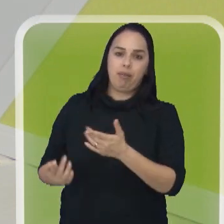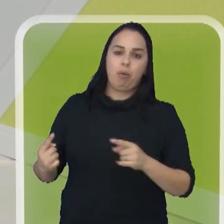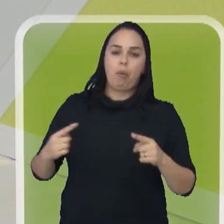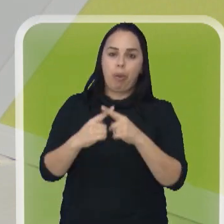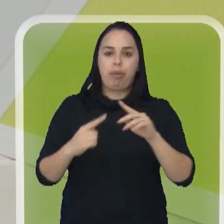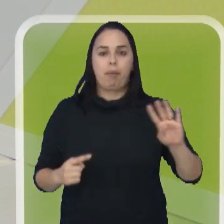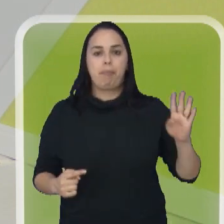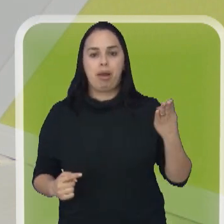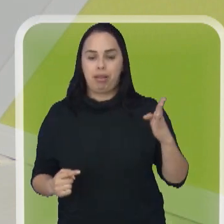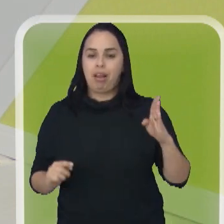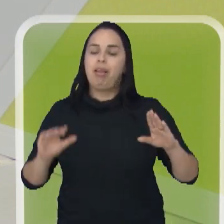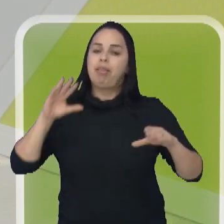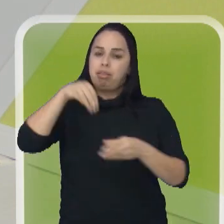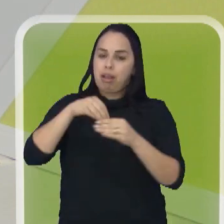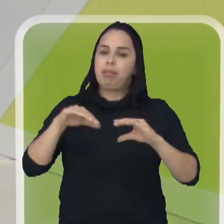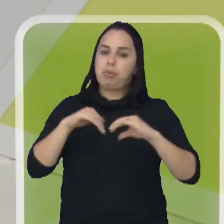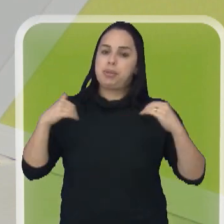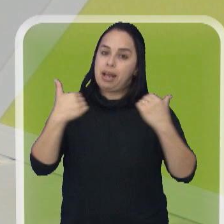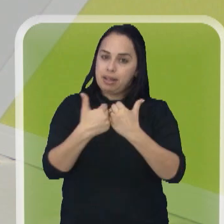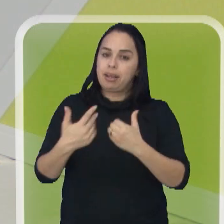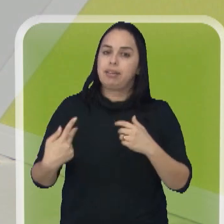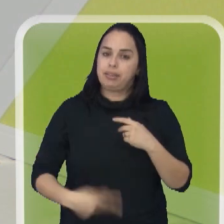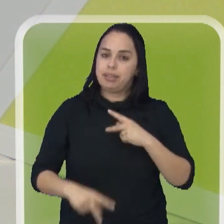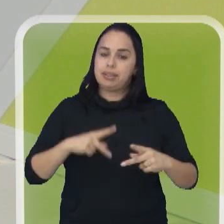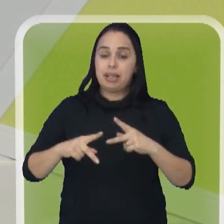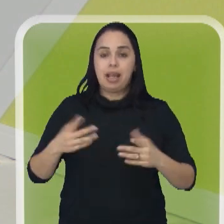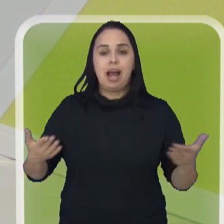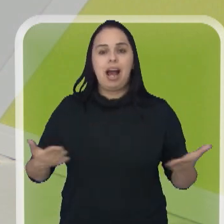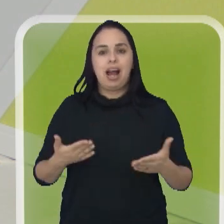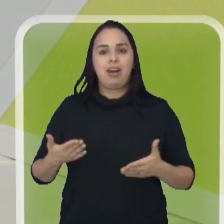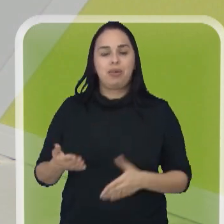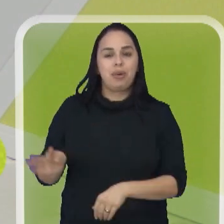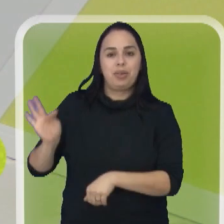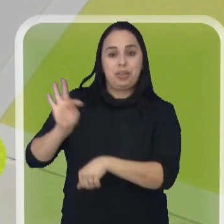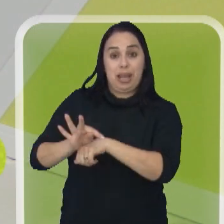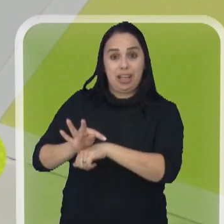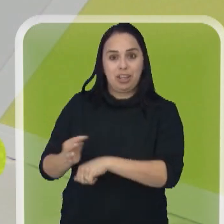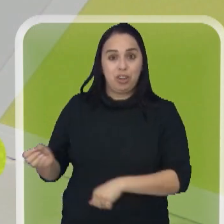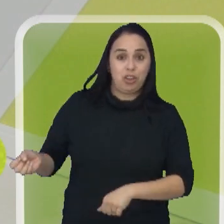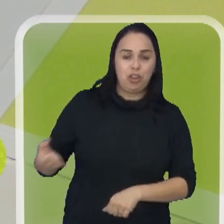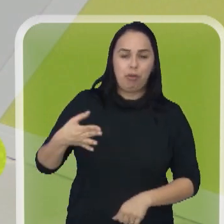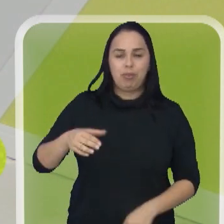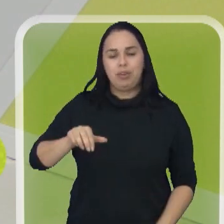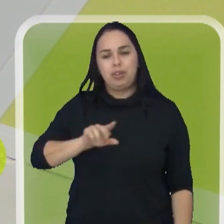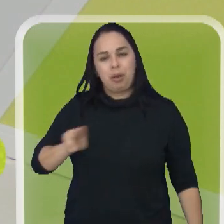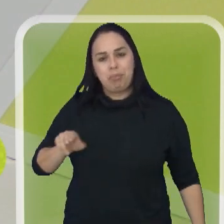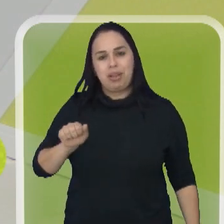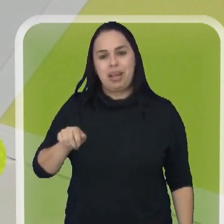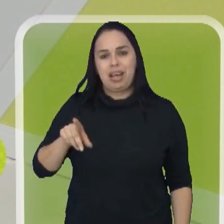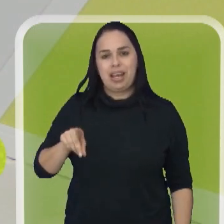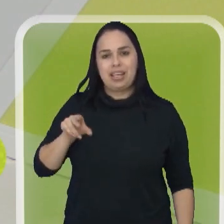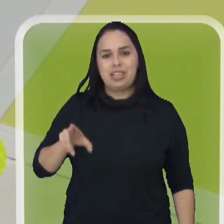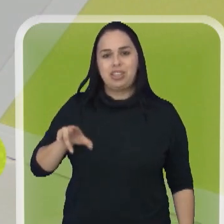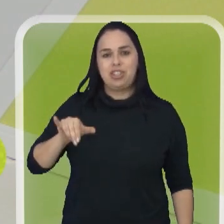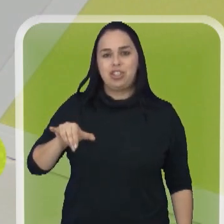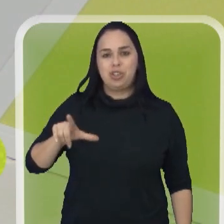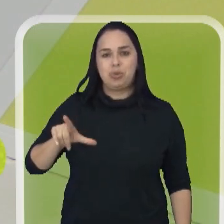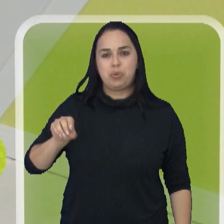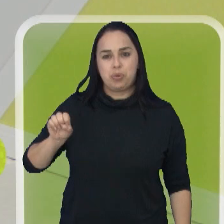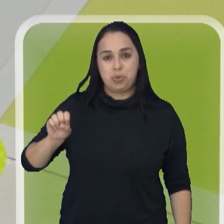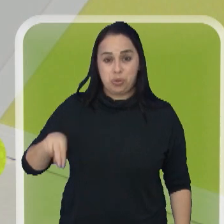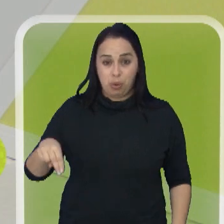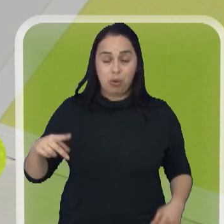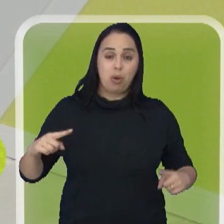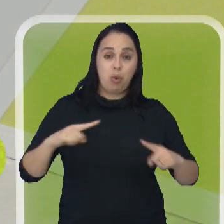1-0 no estádio Martins Pereira. Agora, o time, que será comandado por Adilson Galdino dos Santos, encara o Crespon do Distrito Federal.